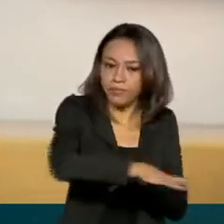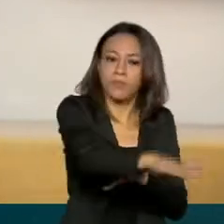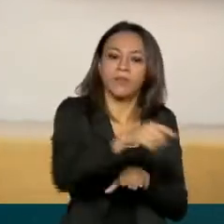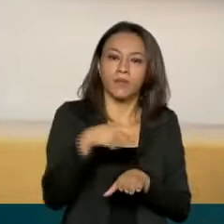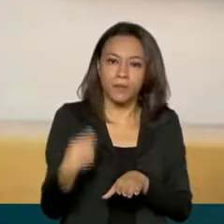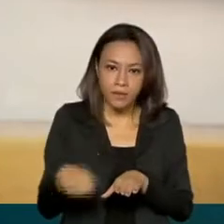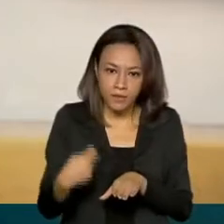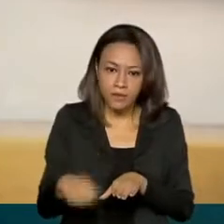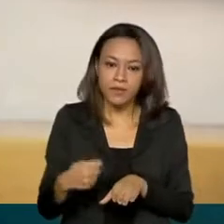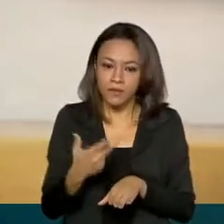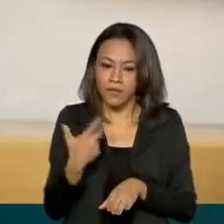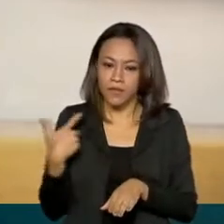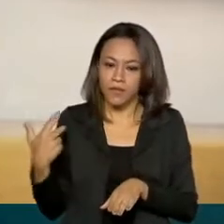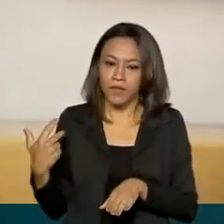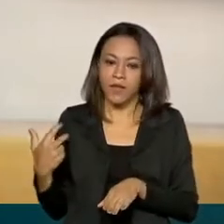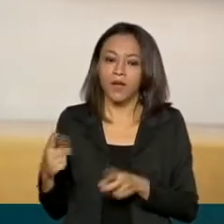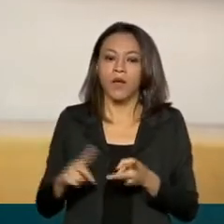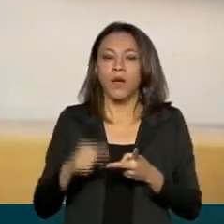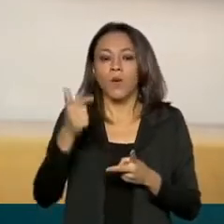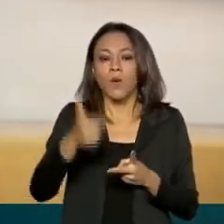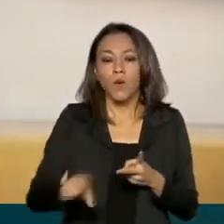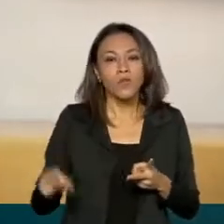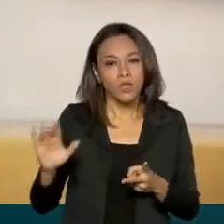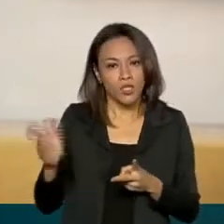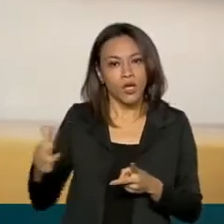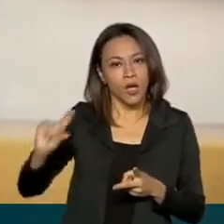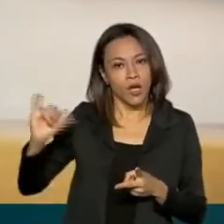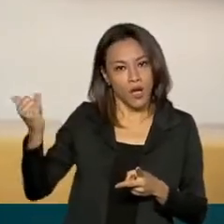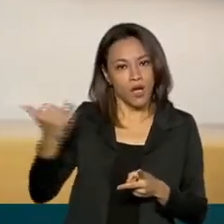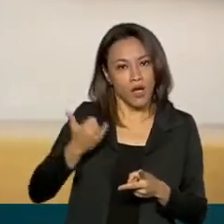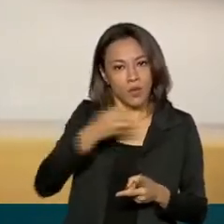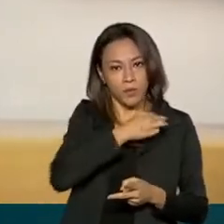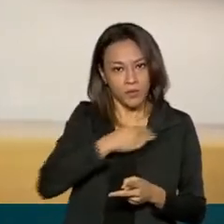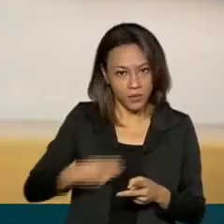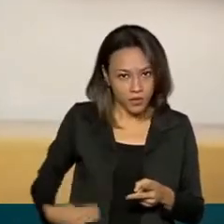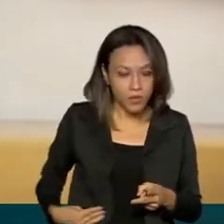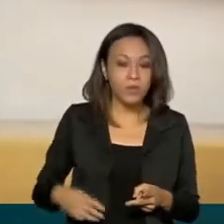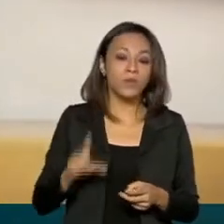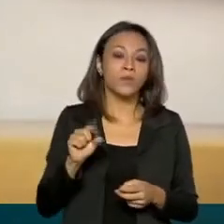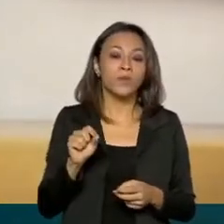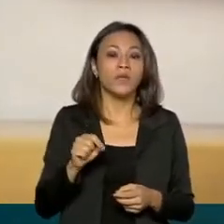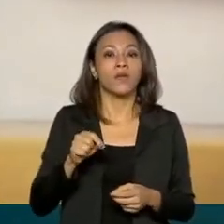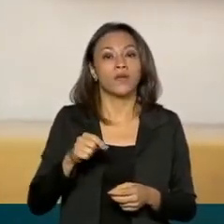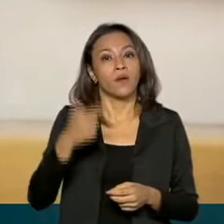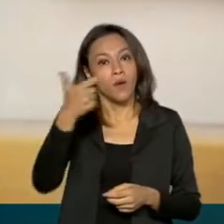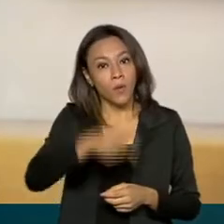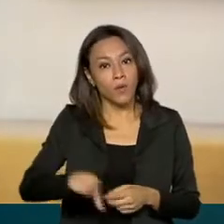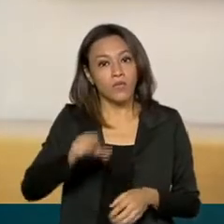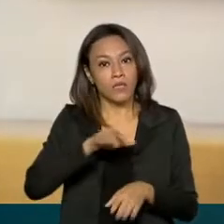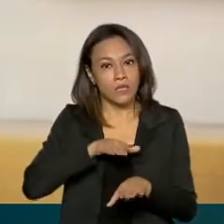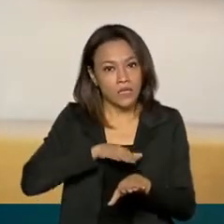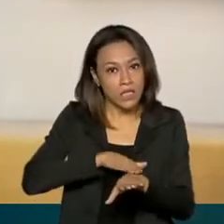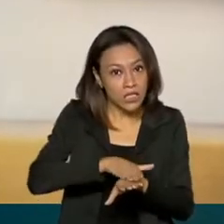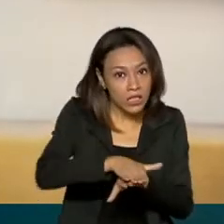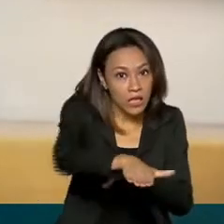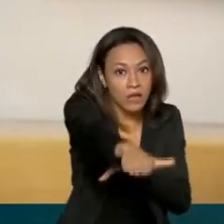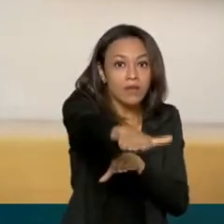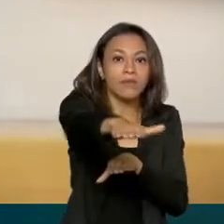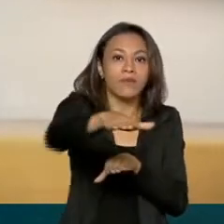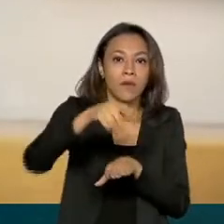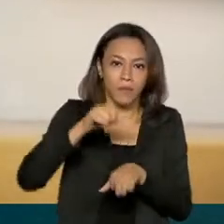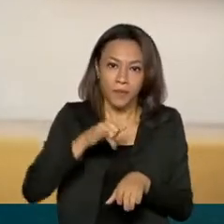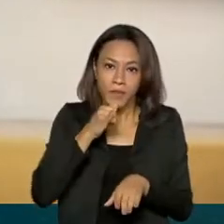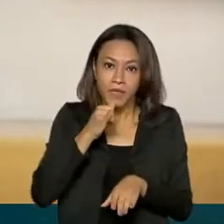Nós vamos, então, falo, ministro, nós vamos ter, como o ministro colocou, obrigações de cobertura de estradas. Então, essas